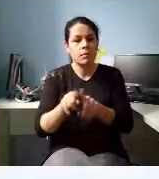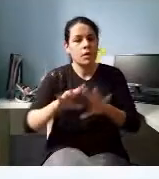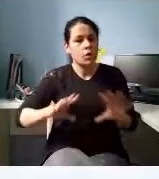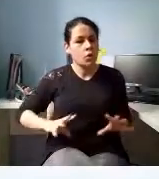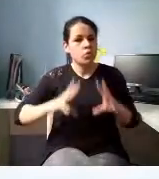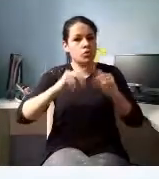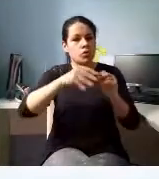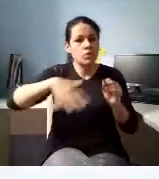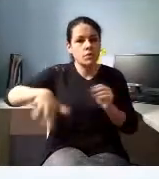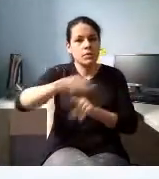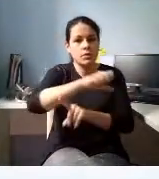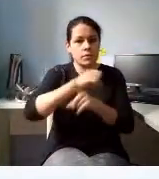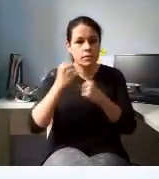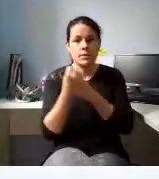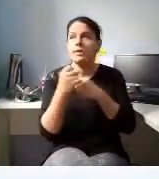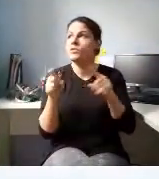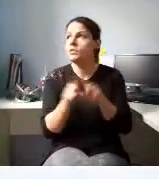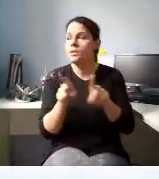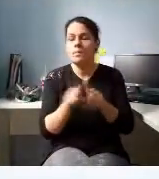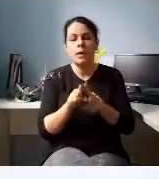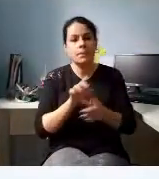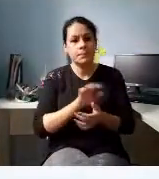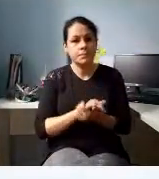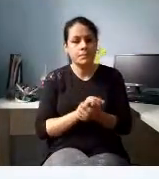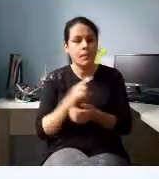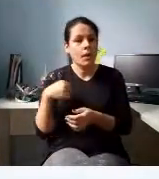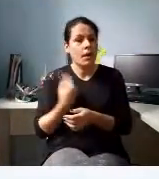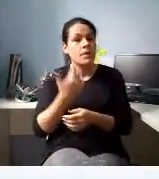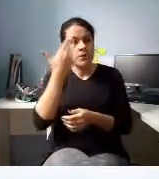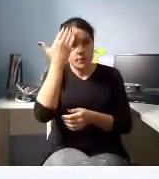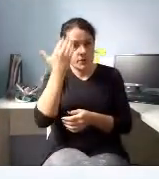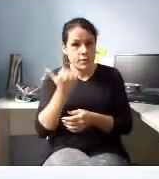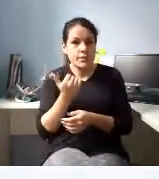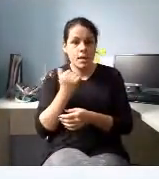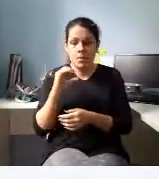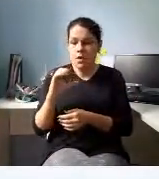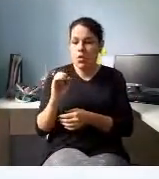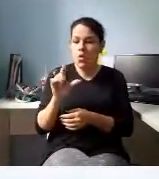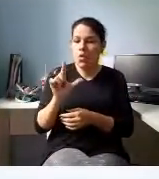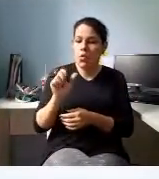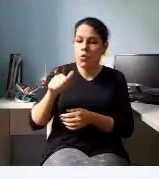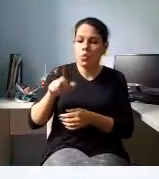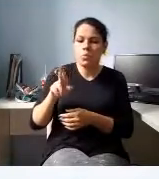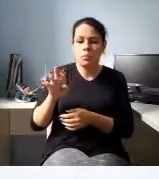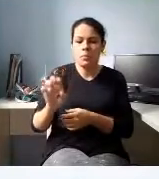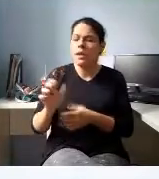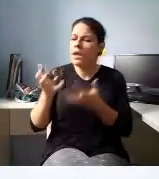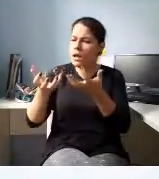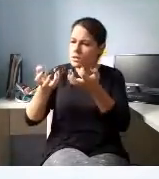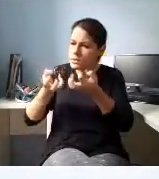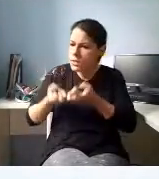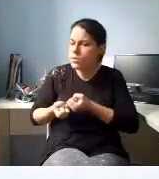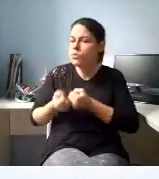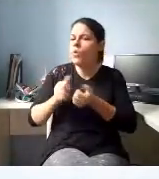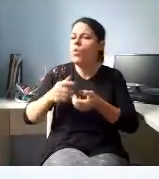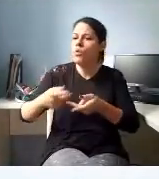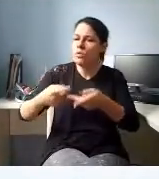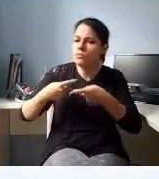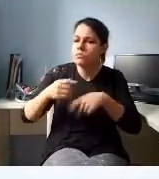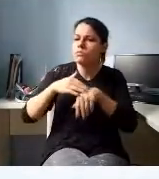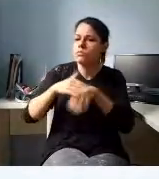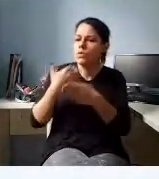senador Davi Alcolumbre, né, Certo. que ouviu várias vezes as centrais, ouviu várias vezes os movimentos sociais